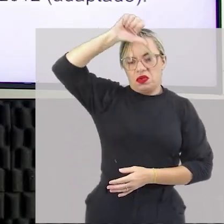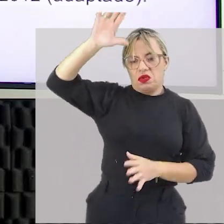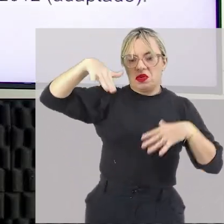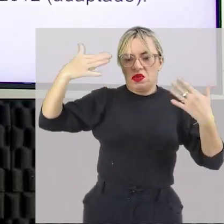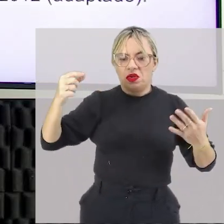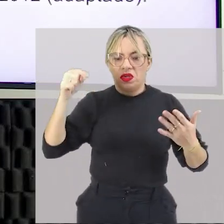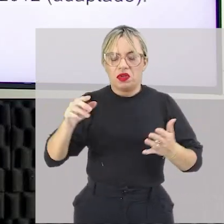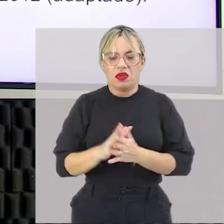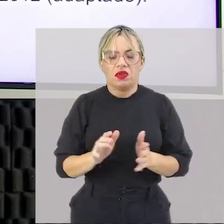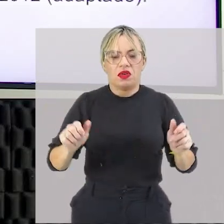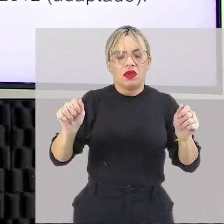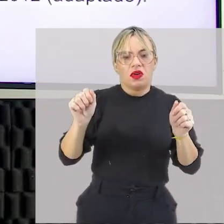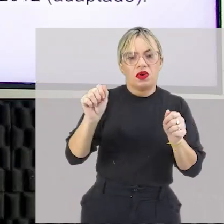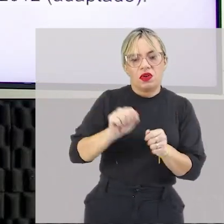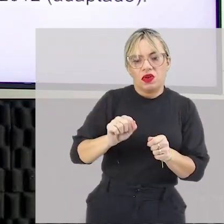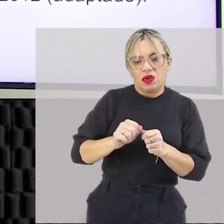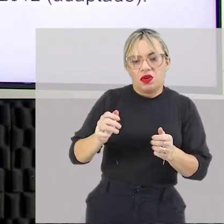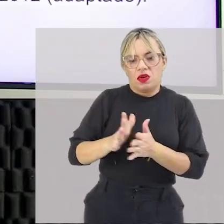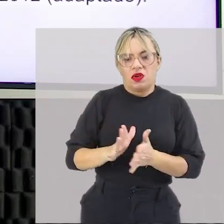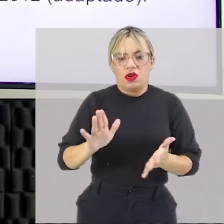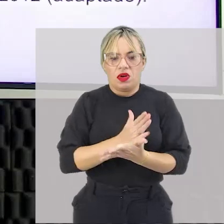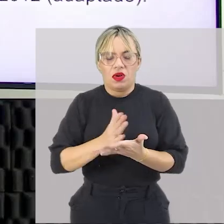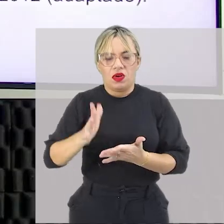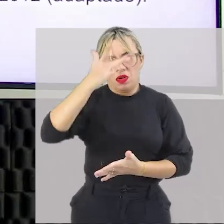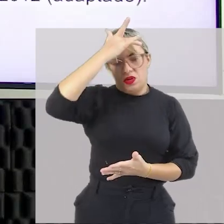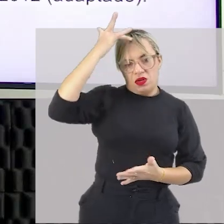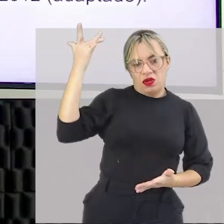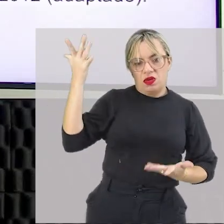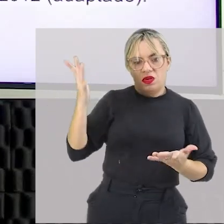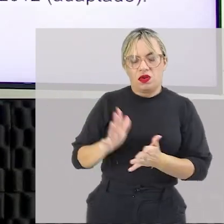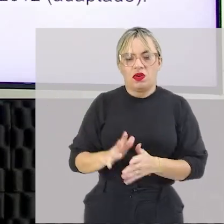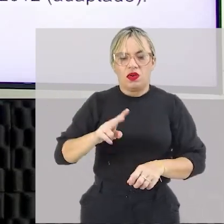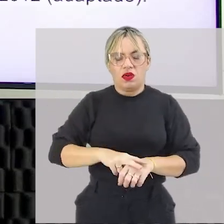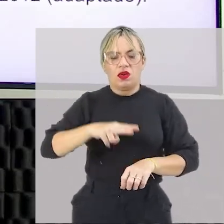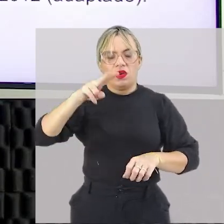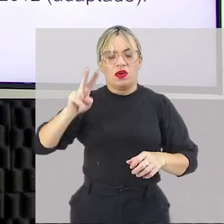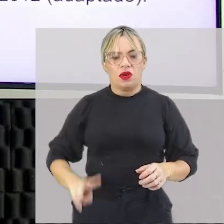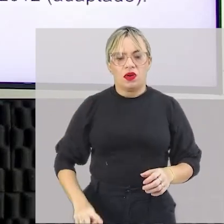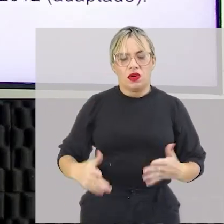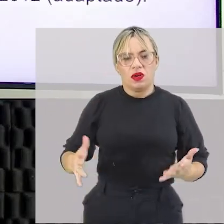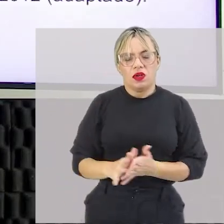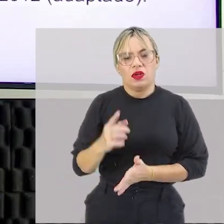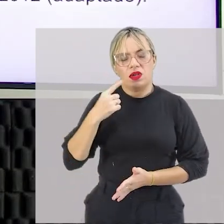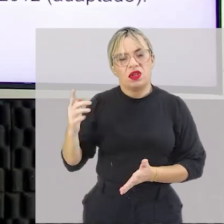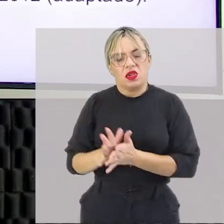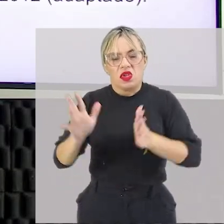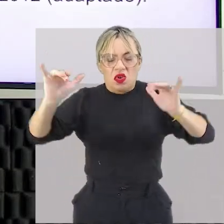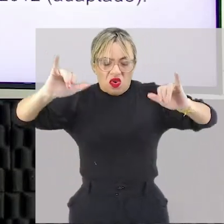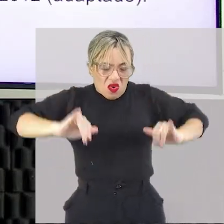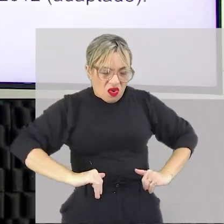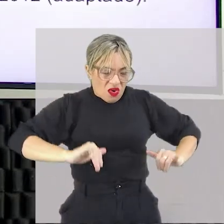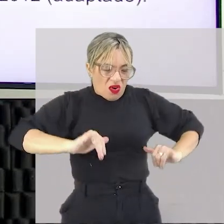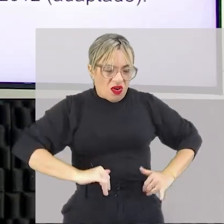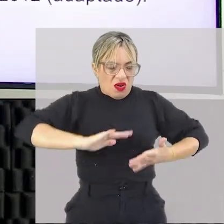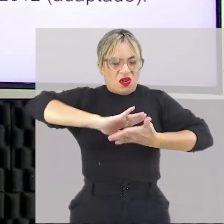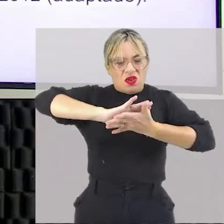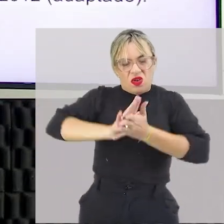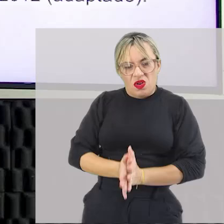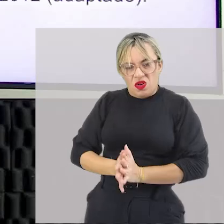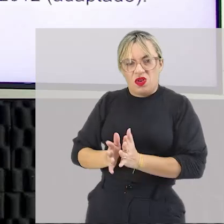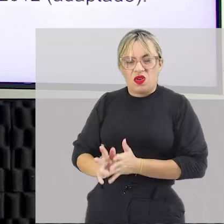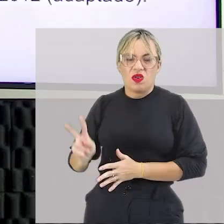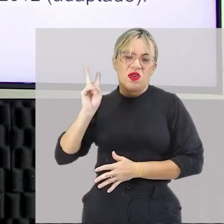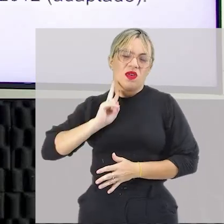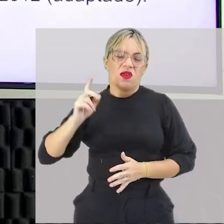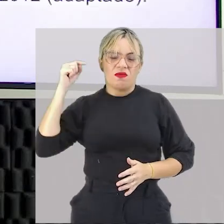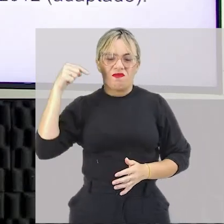algumas pessoas em situação de desvantagem, que são as pessoas que sofrem esse preconceito, que são vítimas